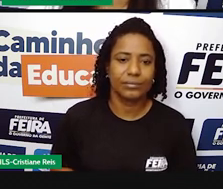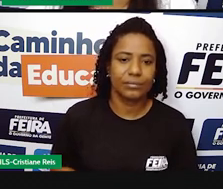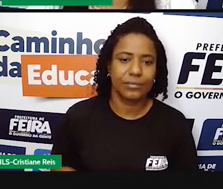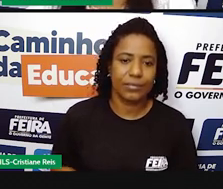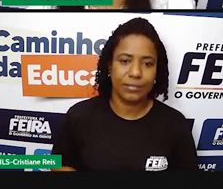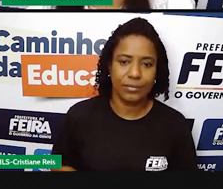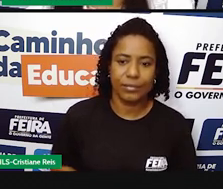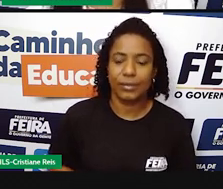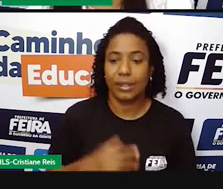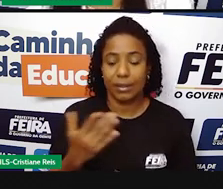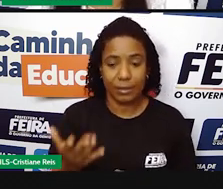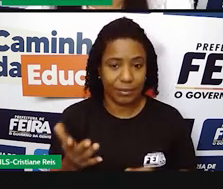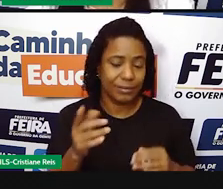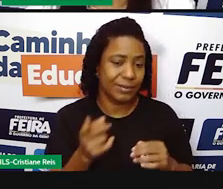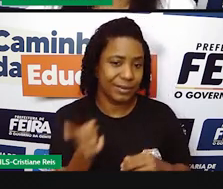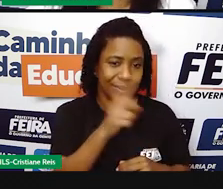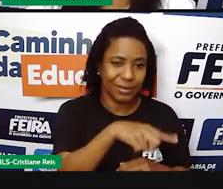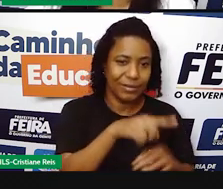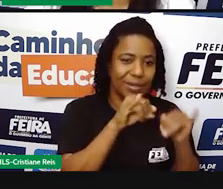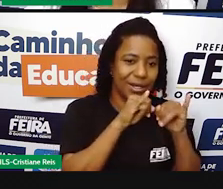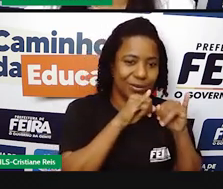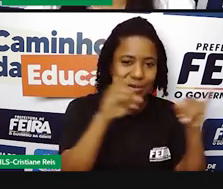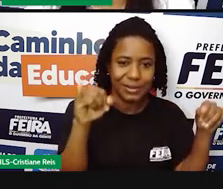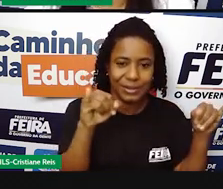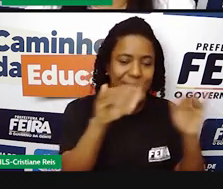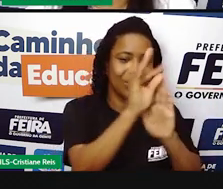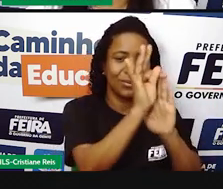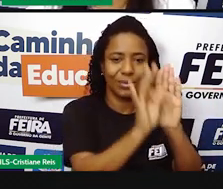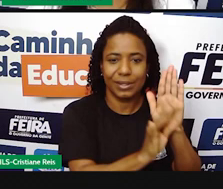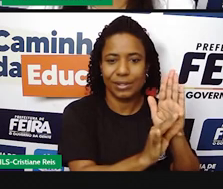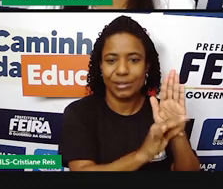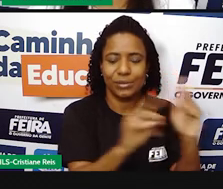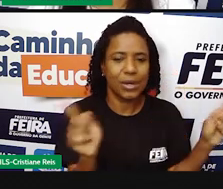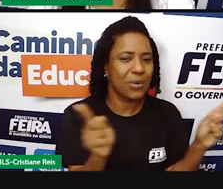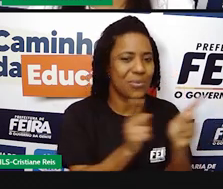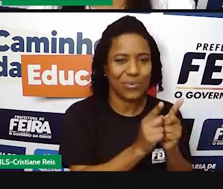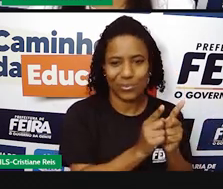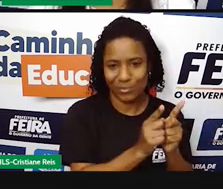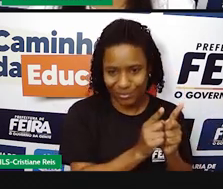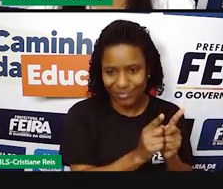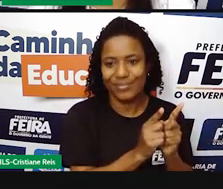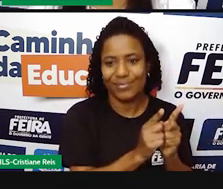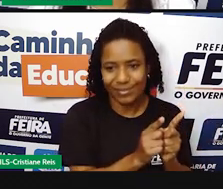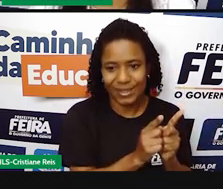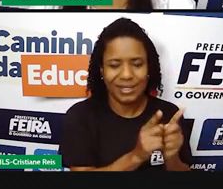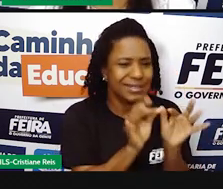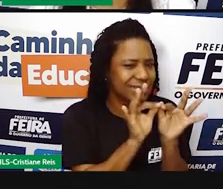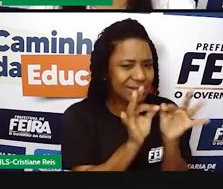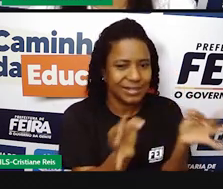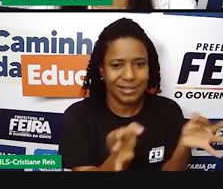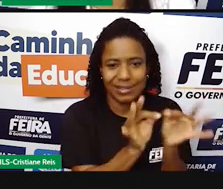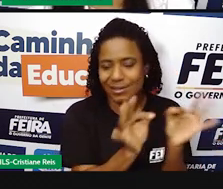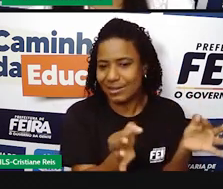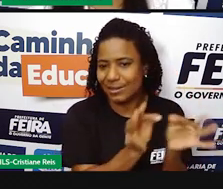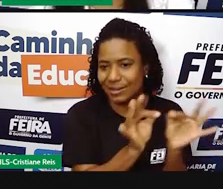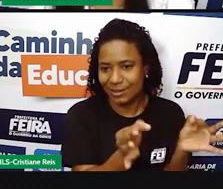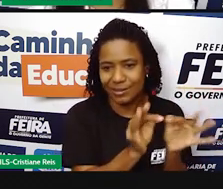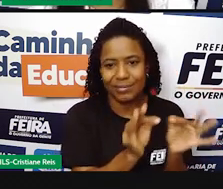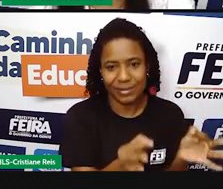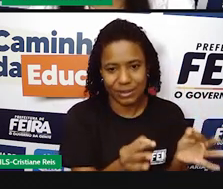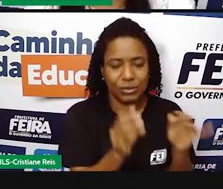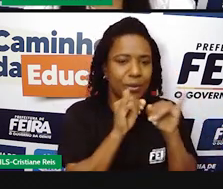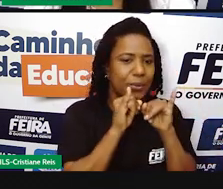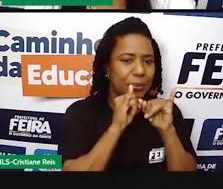E aí as notícias têm textos curtos e mais simples, por ter essa função mais objetiva, né, de trazer apenas